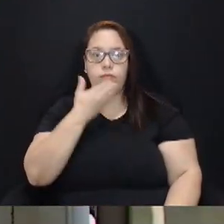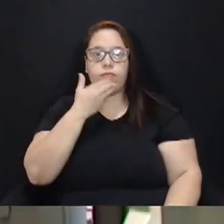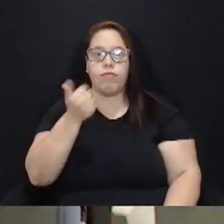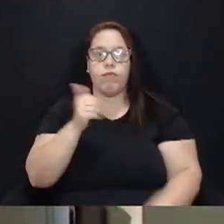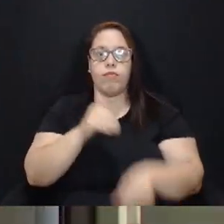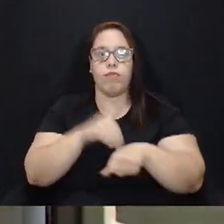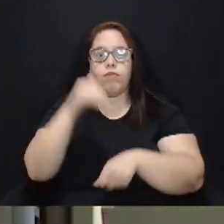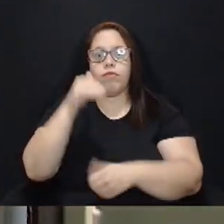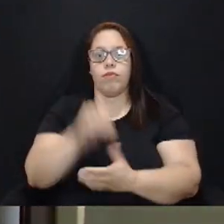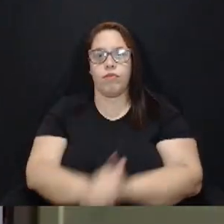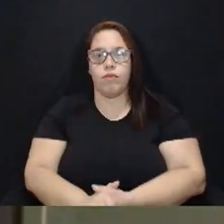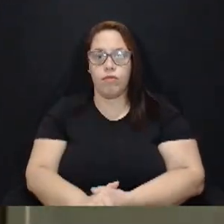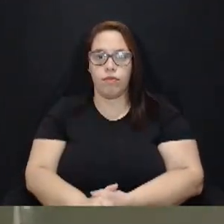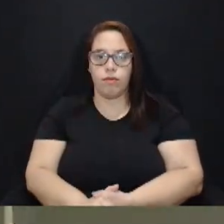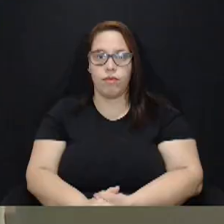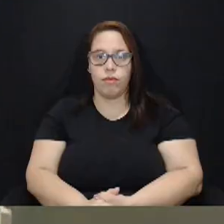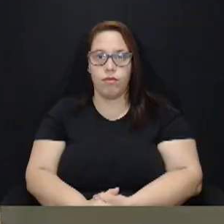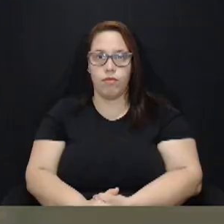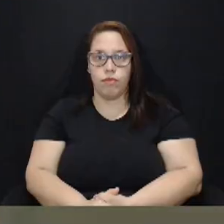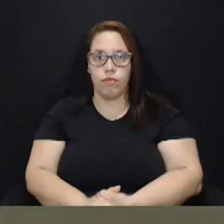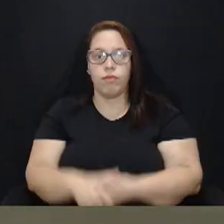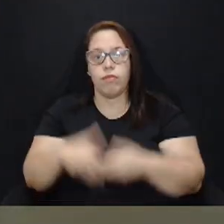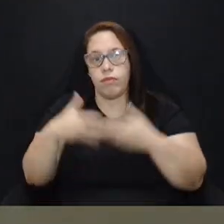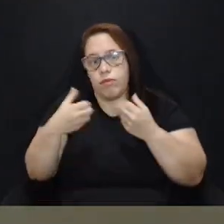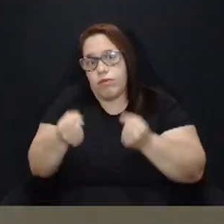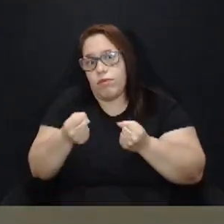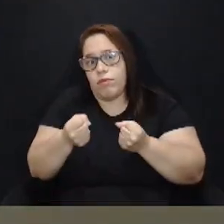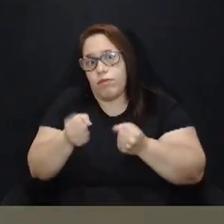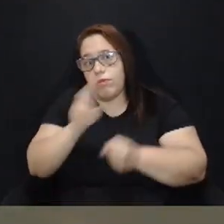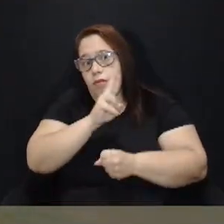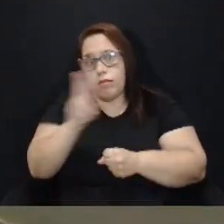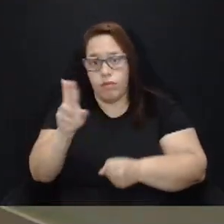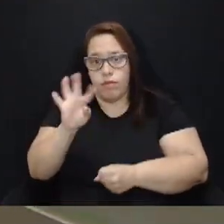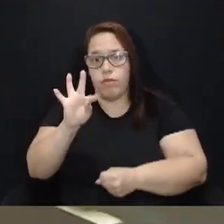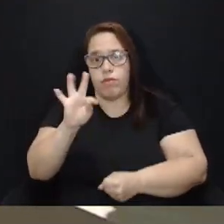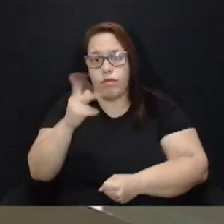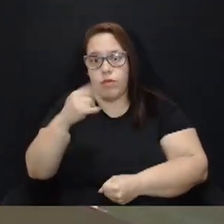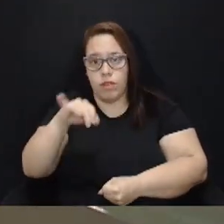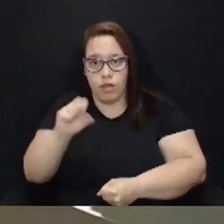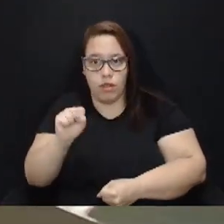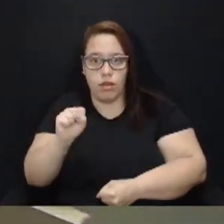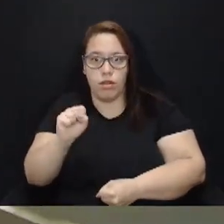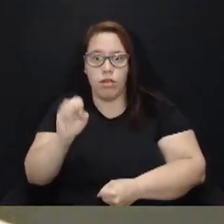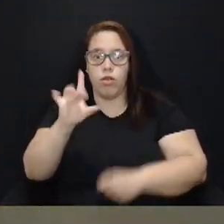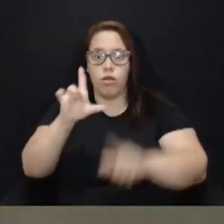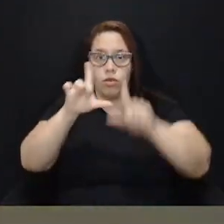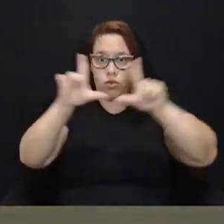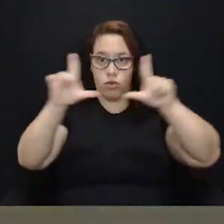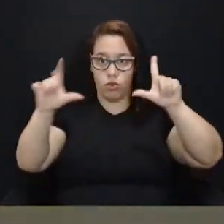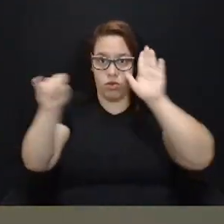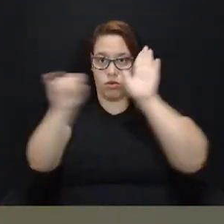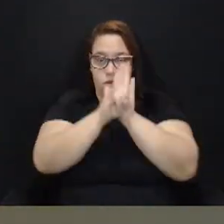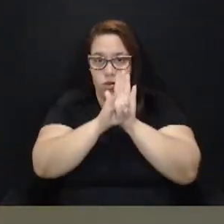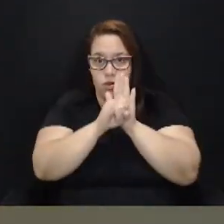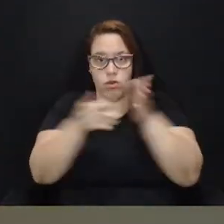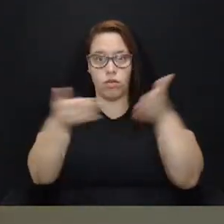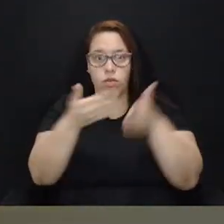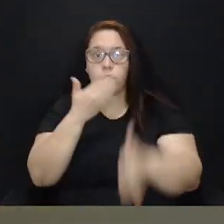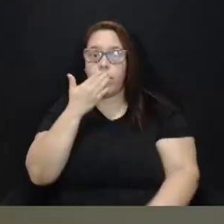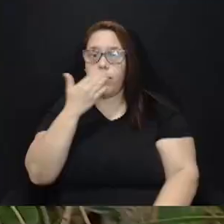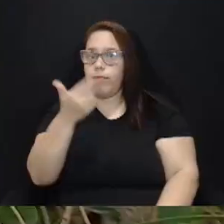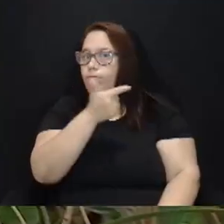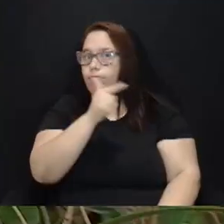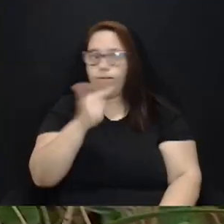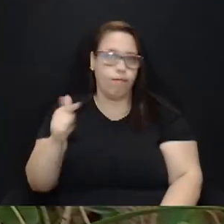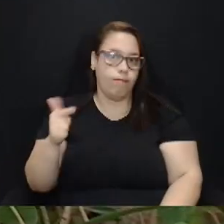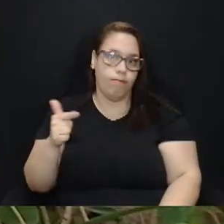E aceitamos, colocou o nome da Thaís. Só falta uma placa de identificação, que até hoje eu peço, não tem uma placa